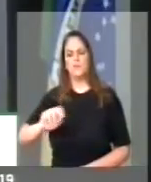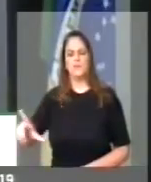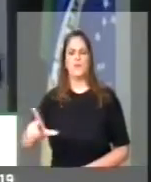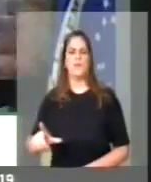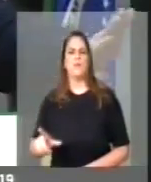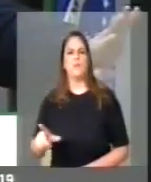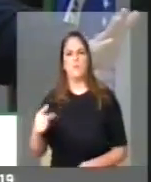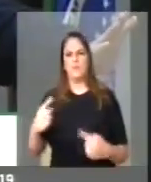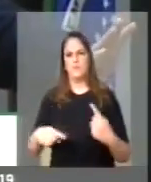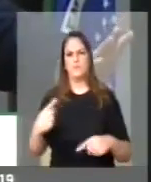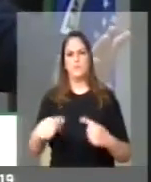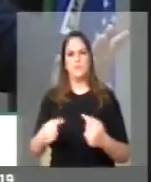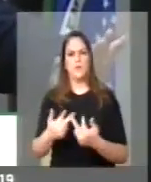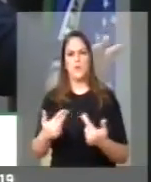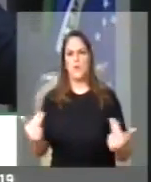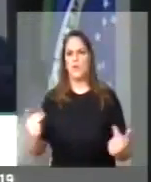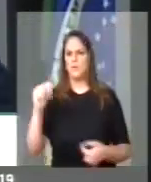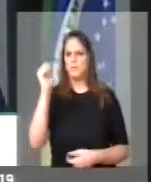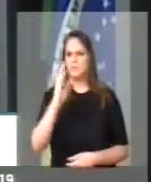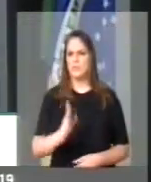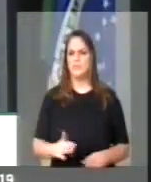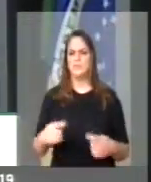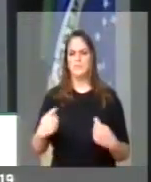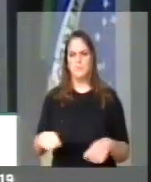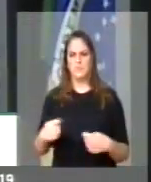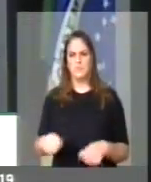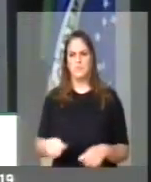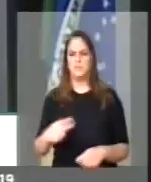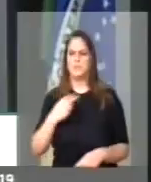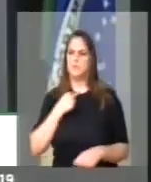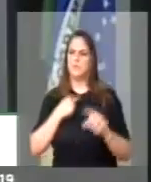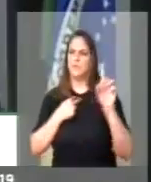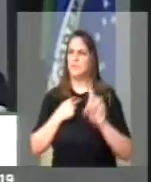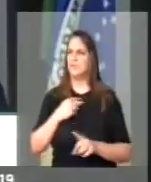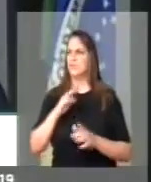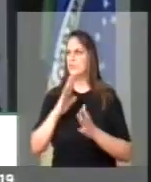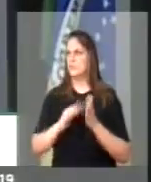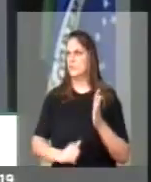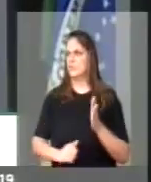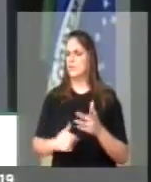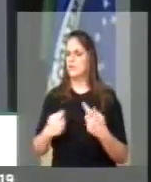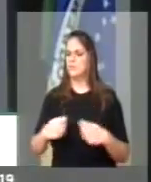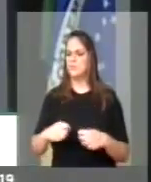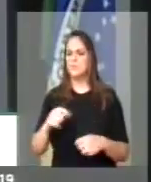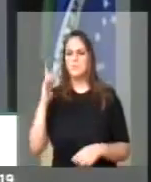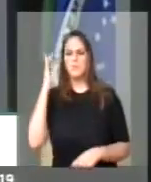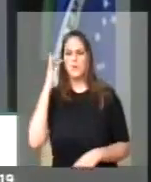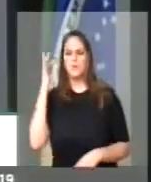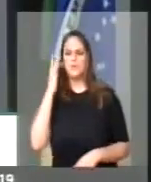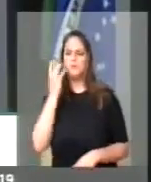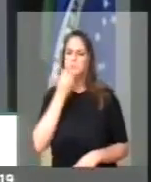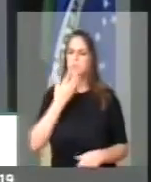trabalhista, sem tirar direito de trabalhador, mas modernizando a relação de trabalho, respeitando o trabalhador